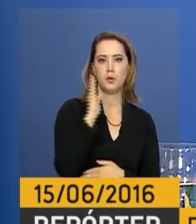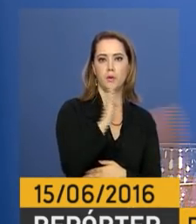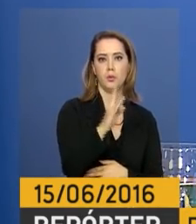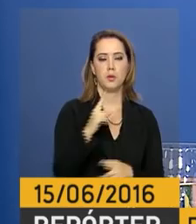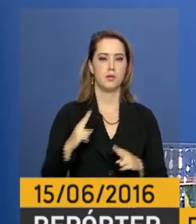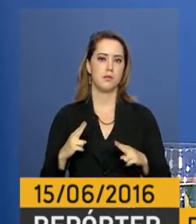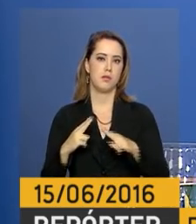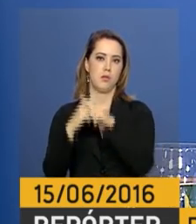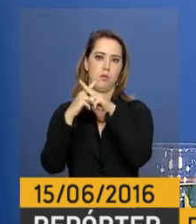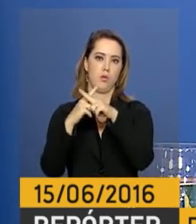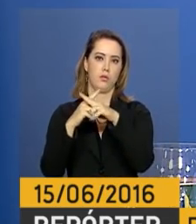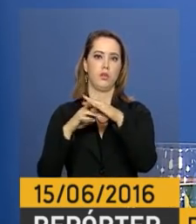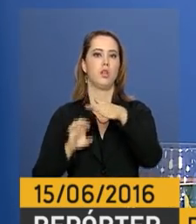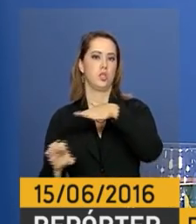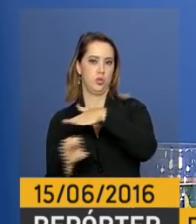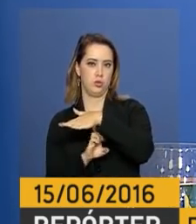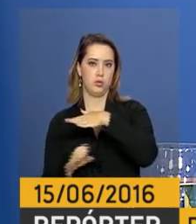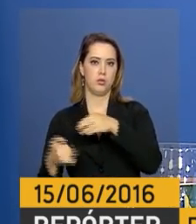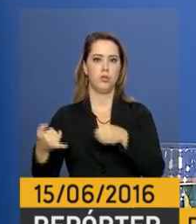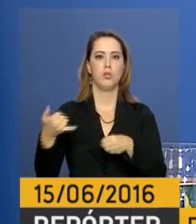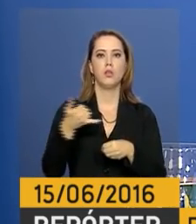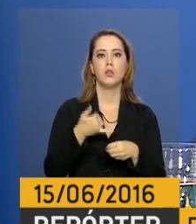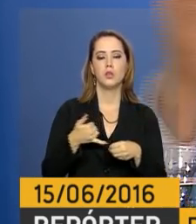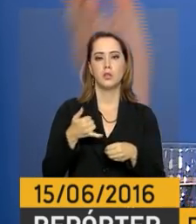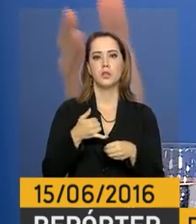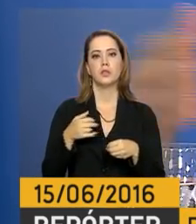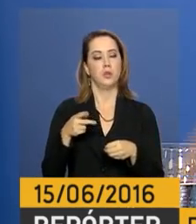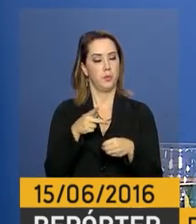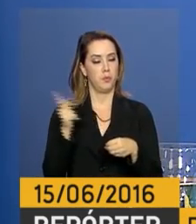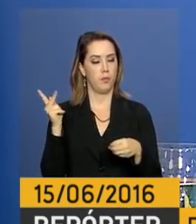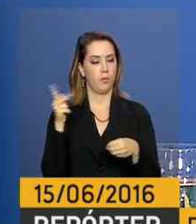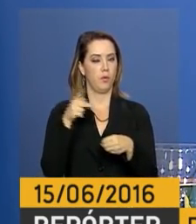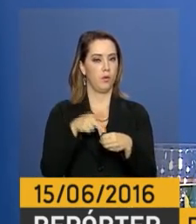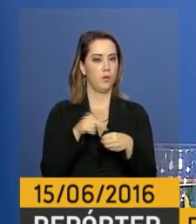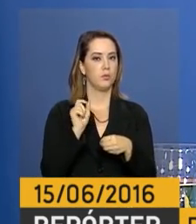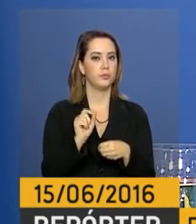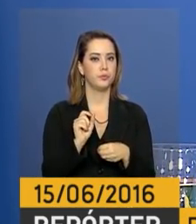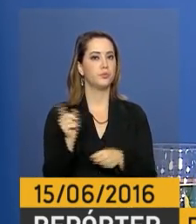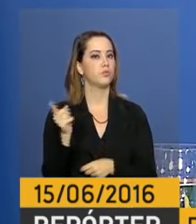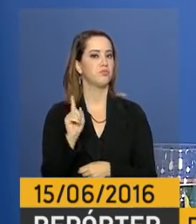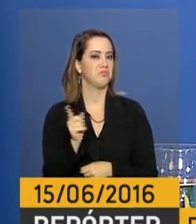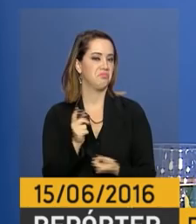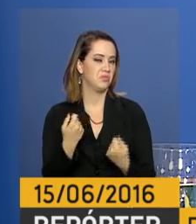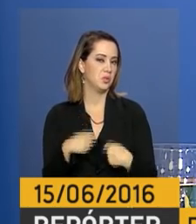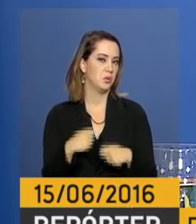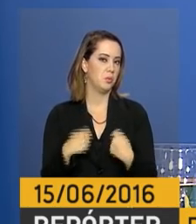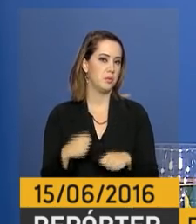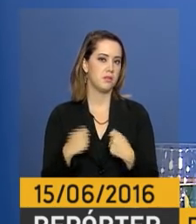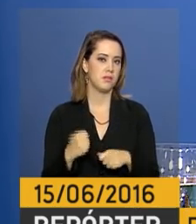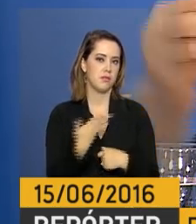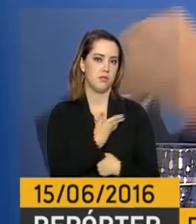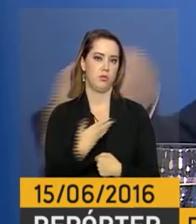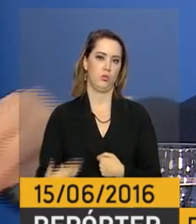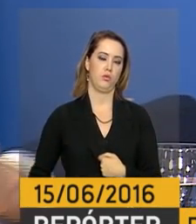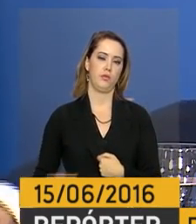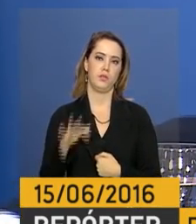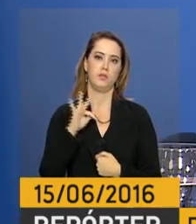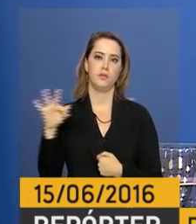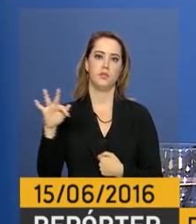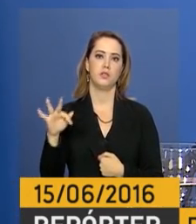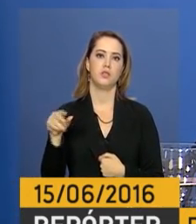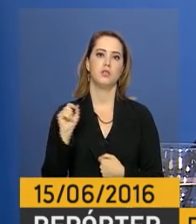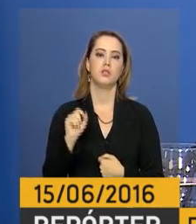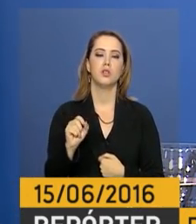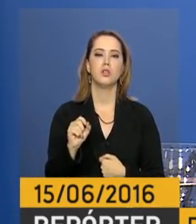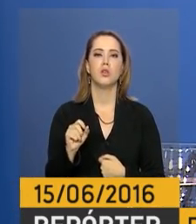estatais que tem fonte de receita, tem suas despesas e não dependem do eh estado. O que que é um